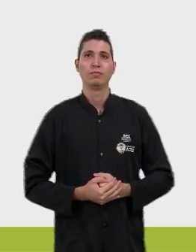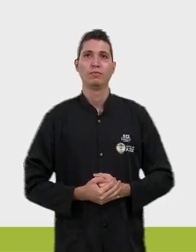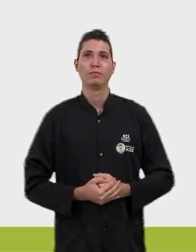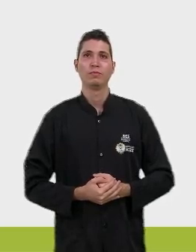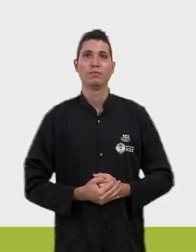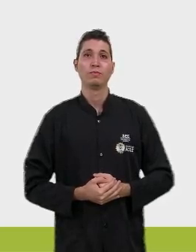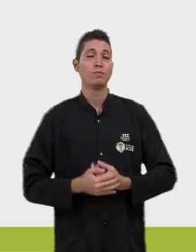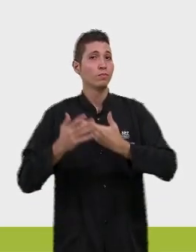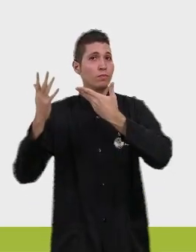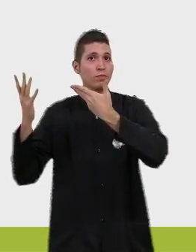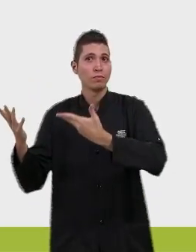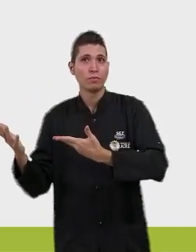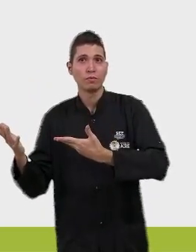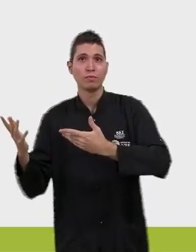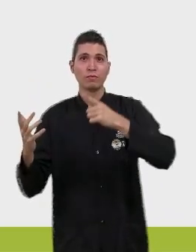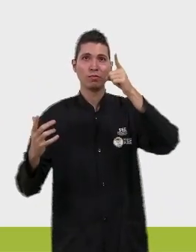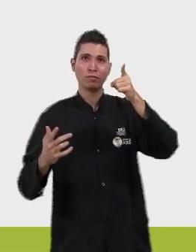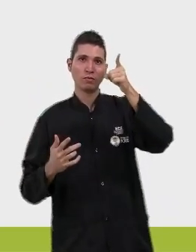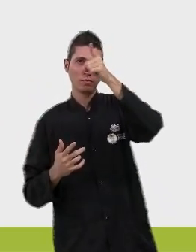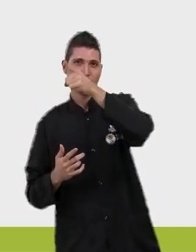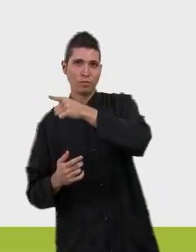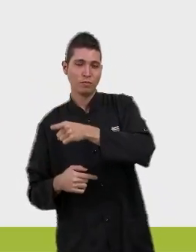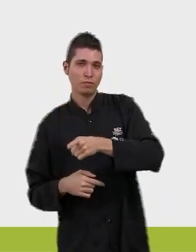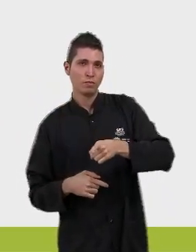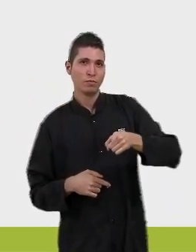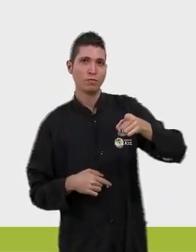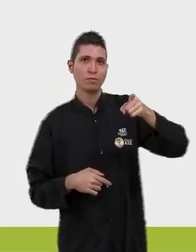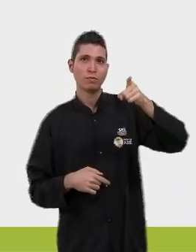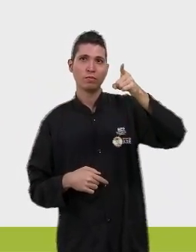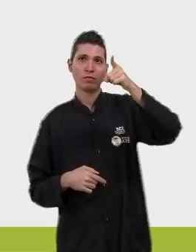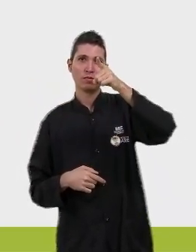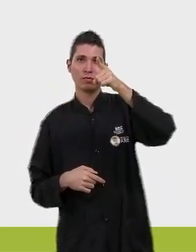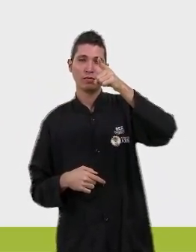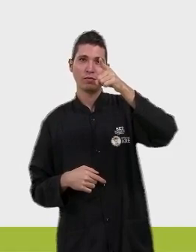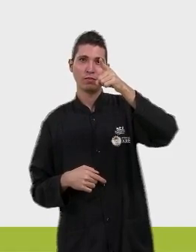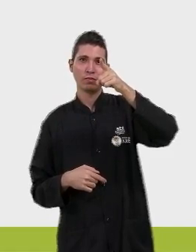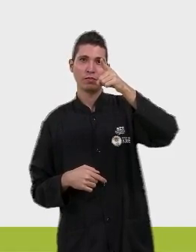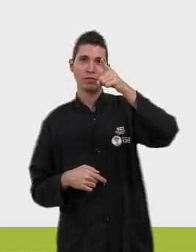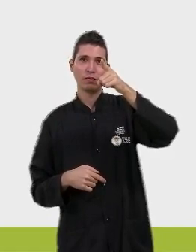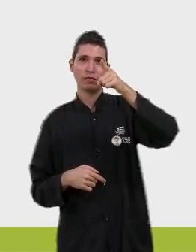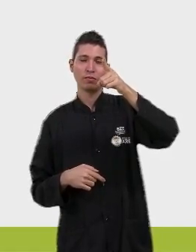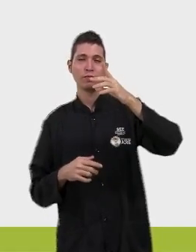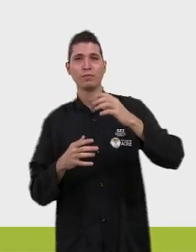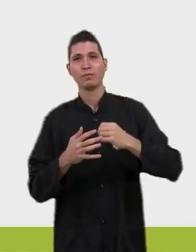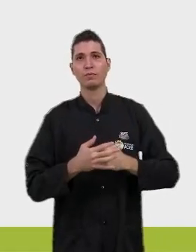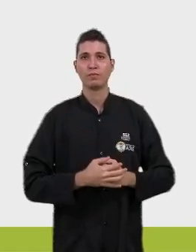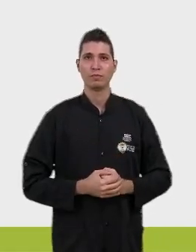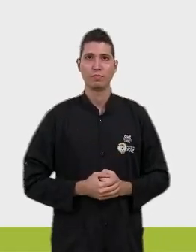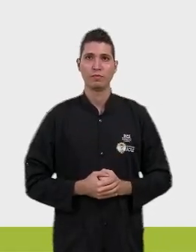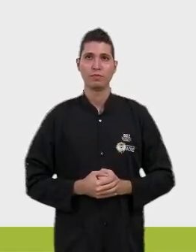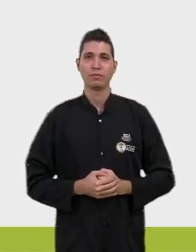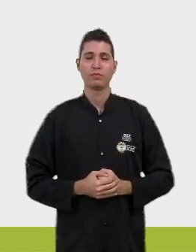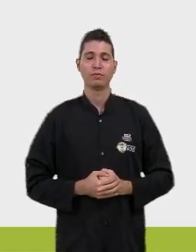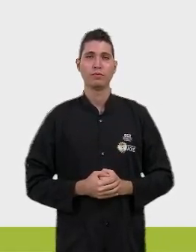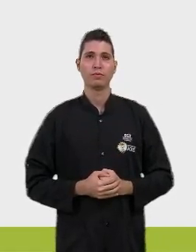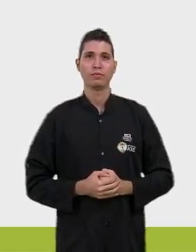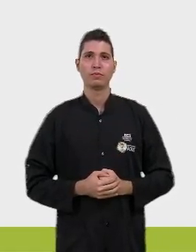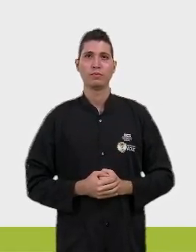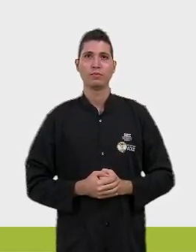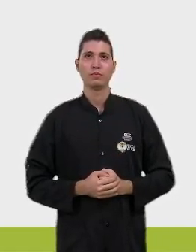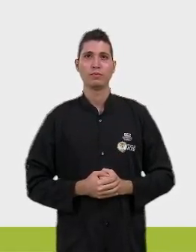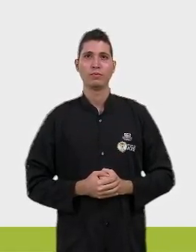De novo, considere o círculo trigonométrico e o plano cartesiano, e você tem aqui